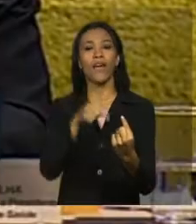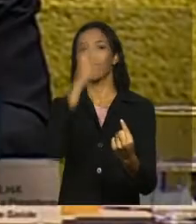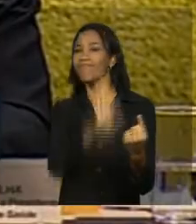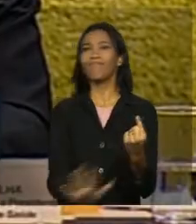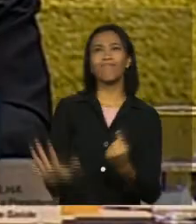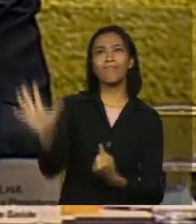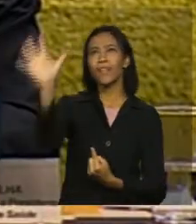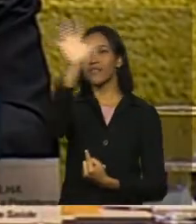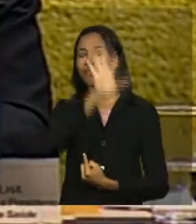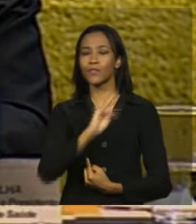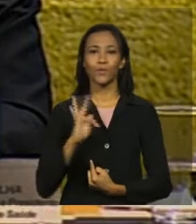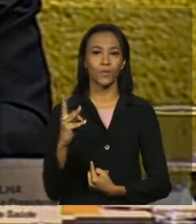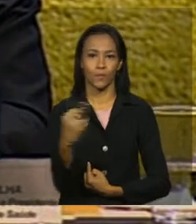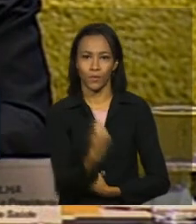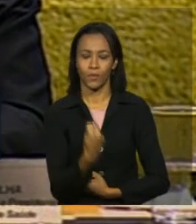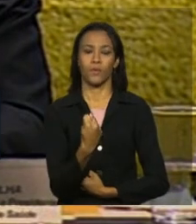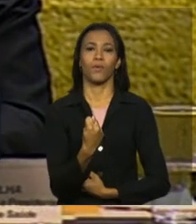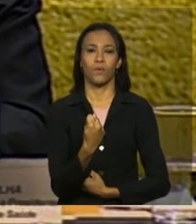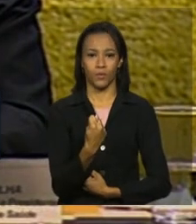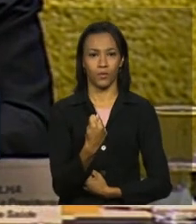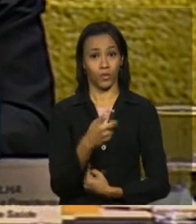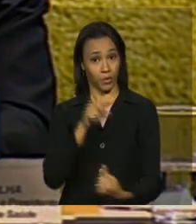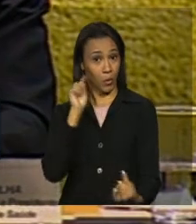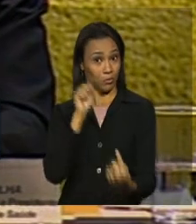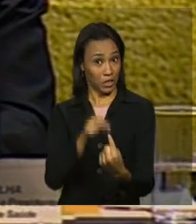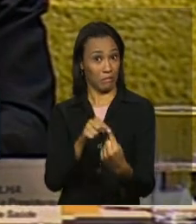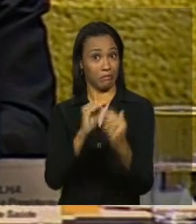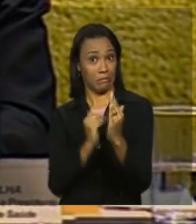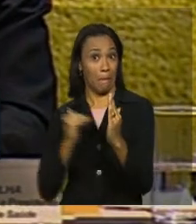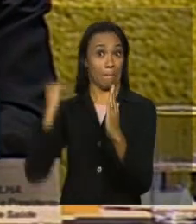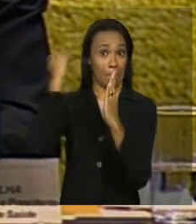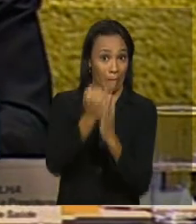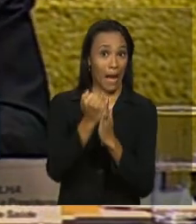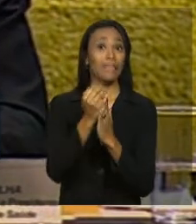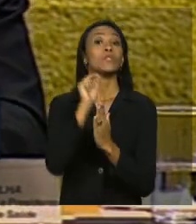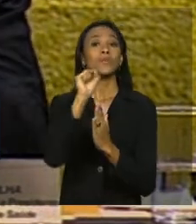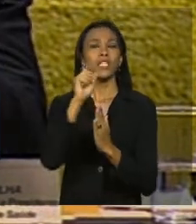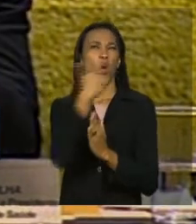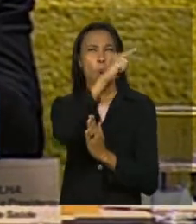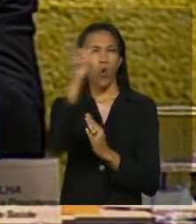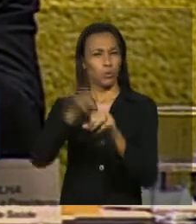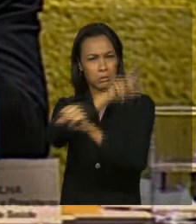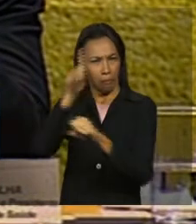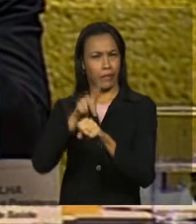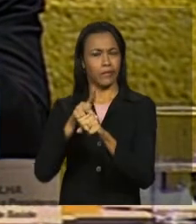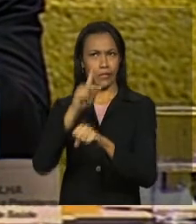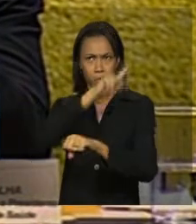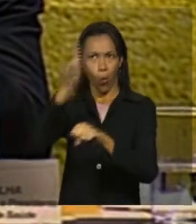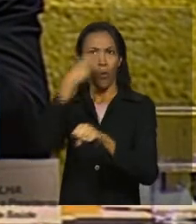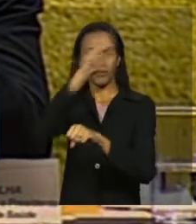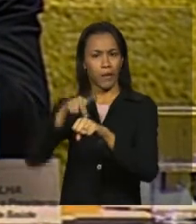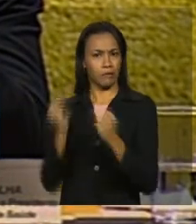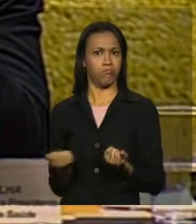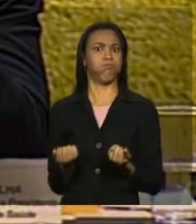nacionais atingidas do Brasil com metas muito superiores a outros países inclusive países considerados desenvolvidos